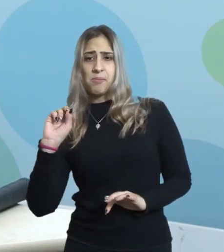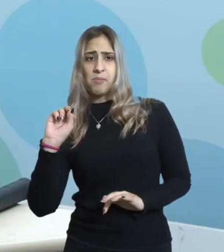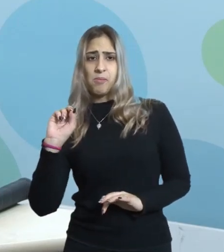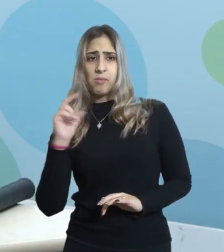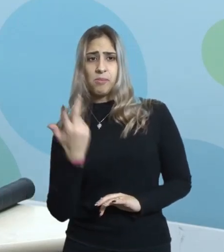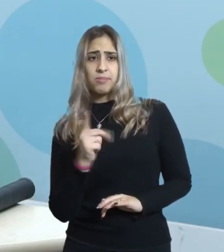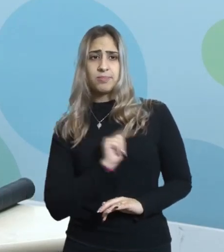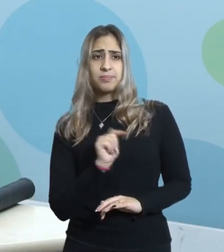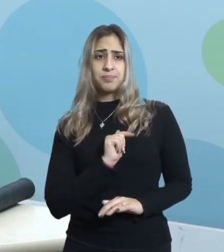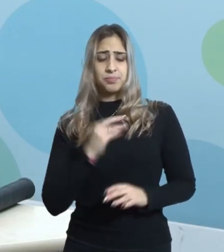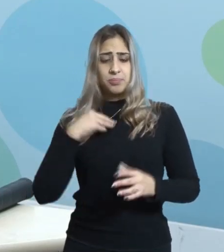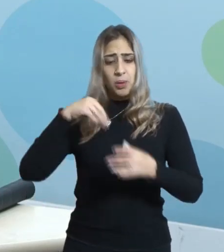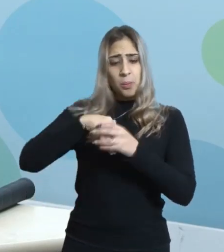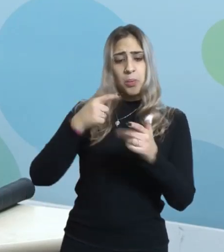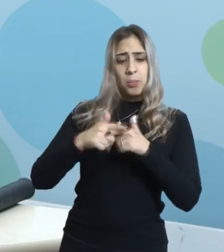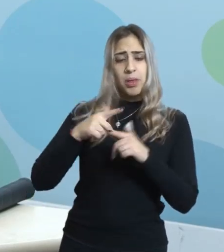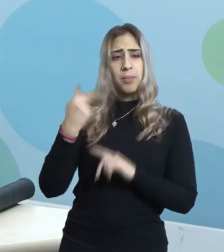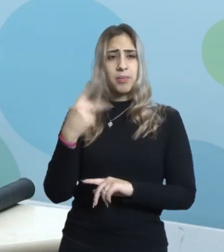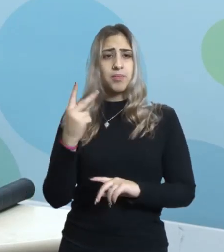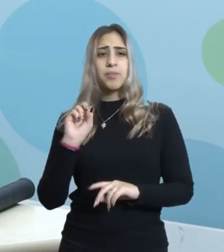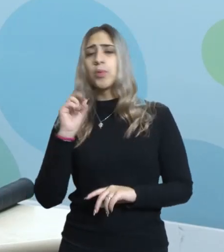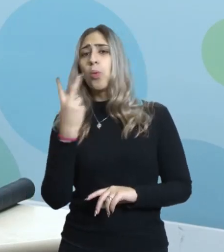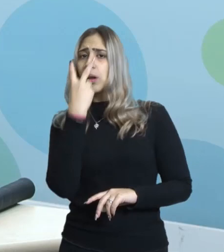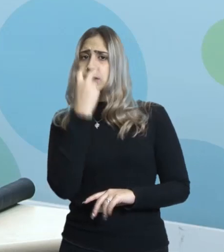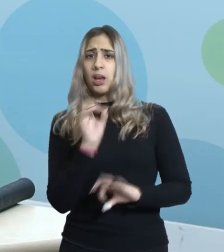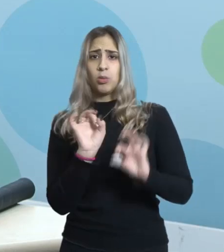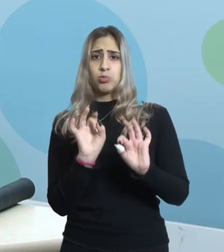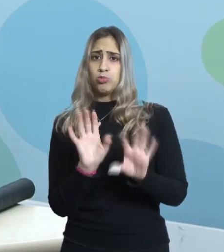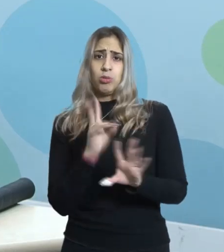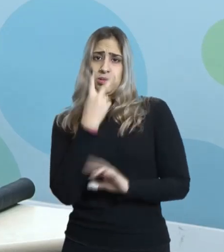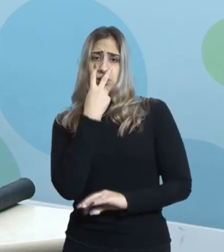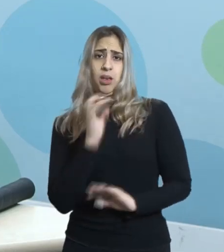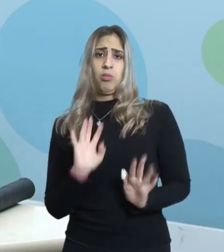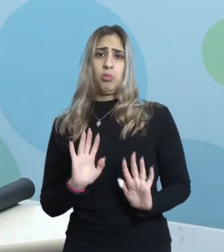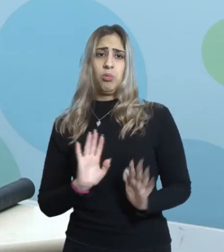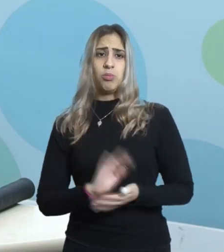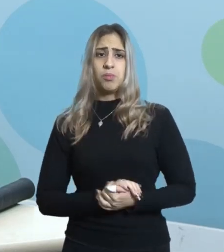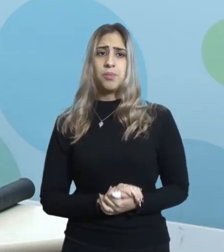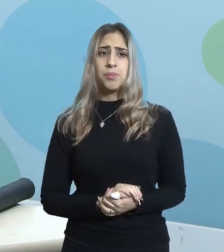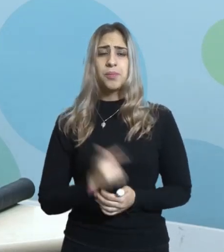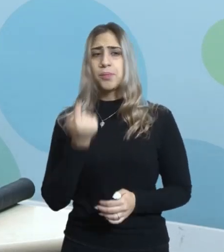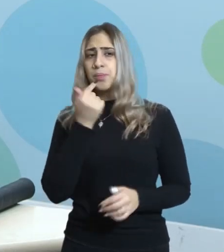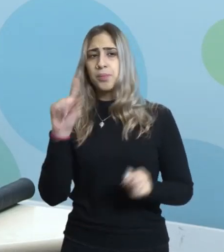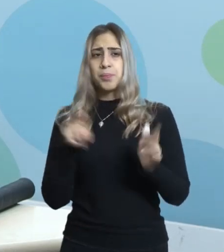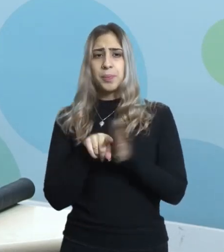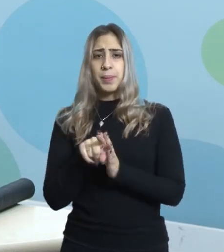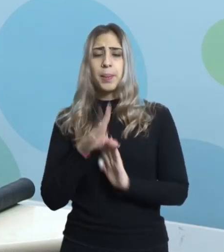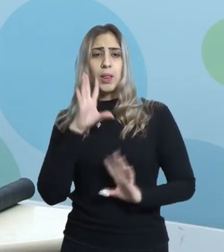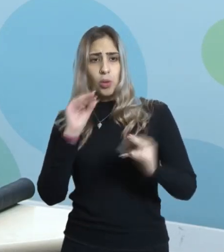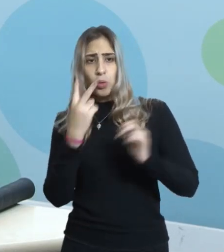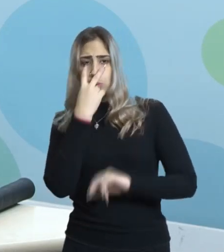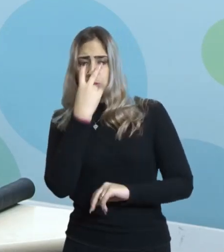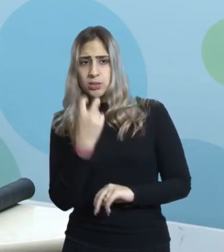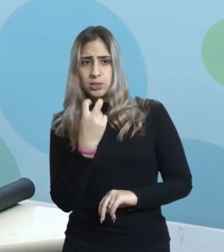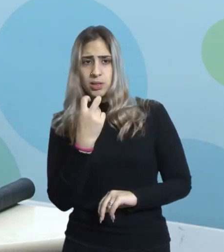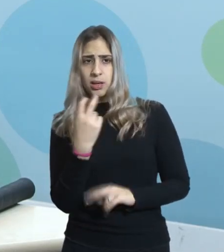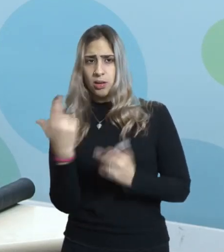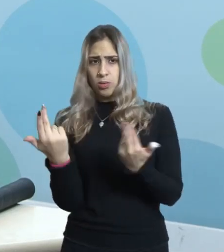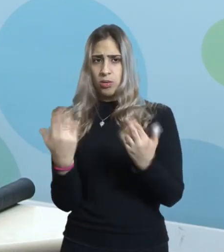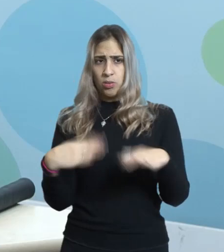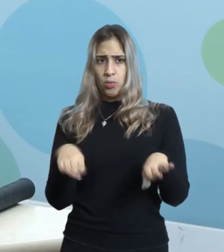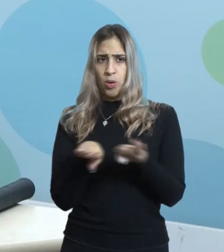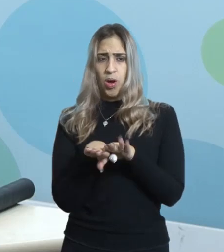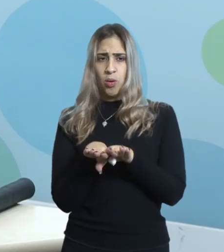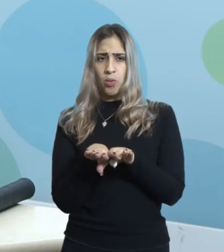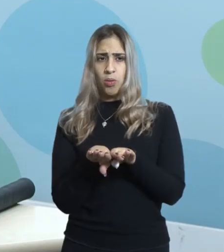visão central, ou não, ou é cego. Outra pergunta, todo cego é igual? Todo aluno cego,